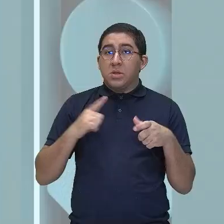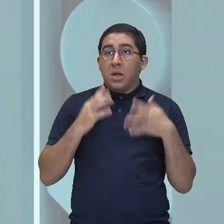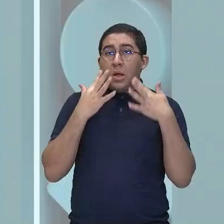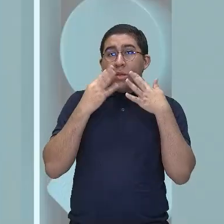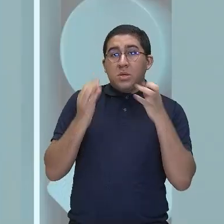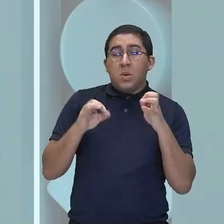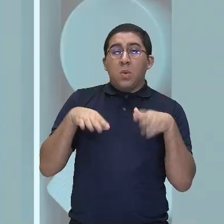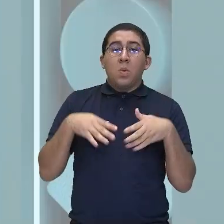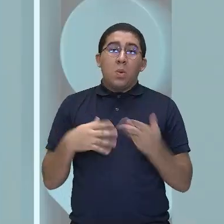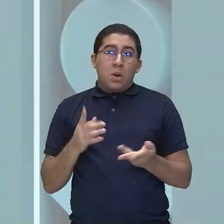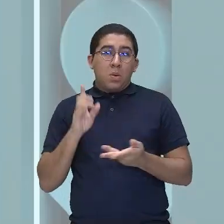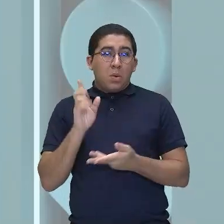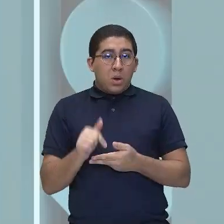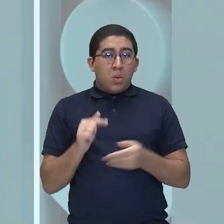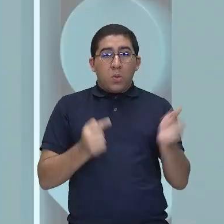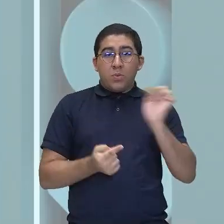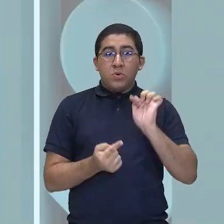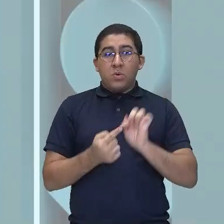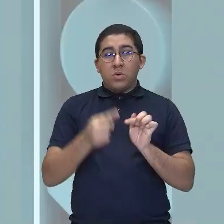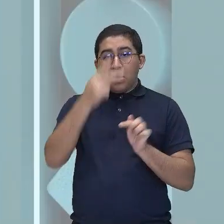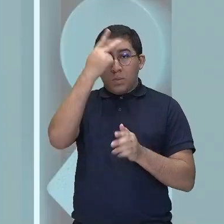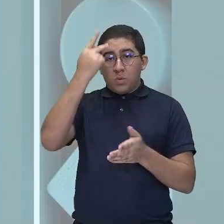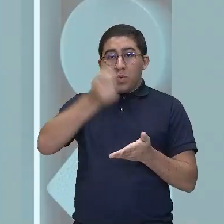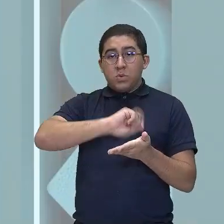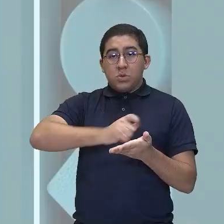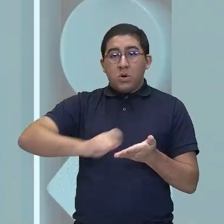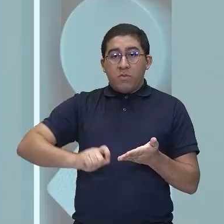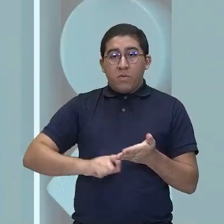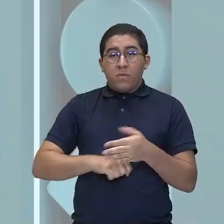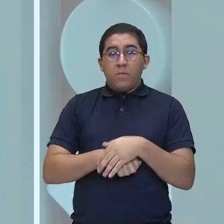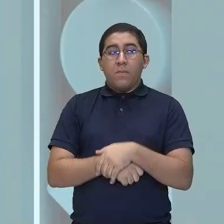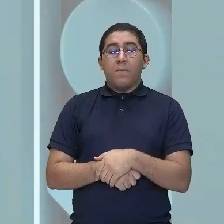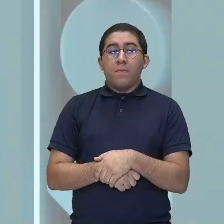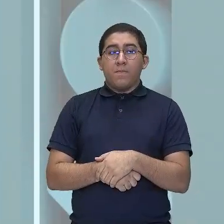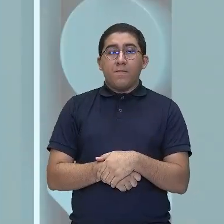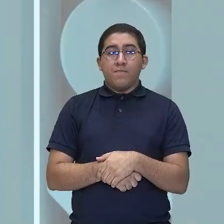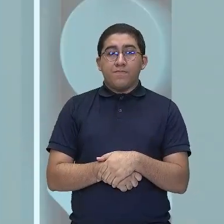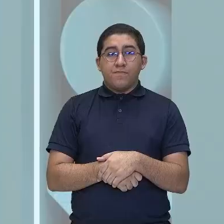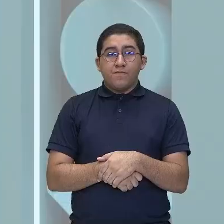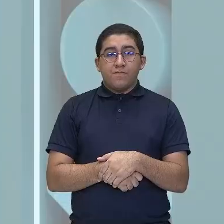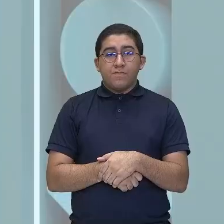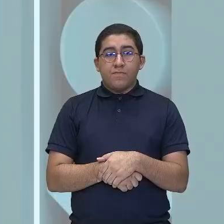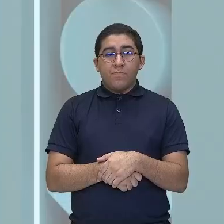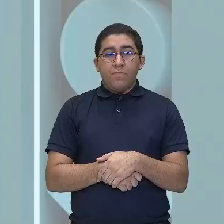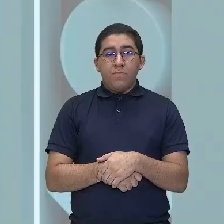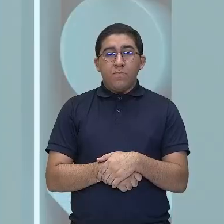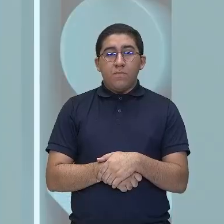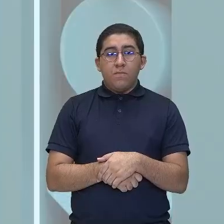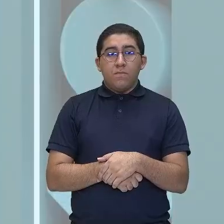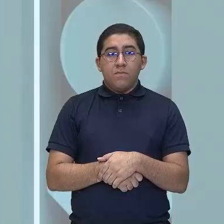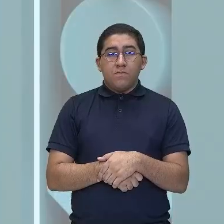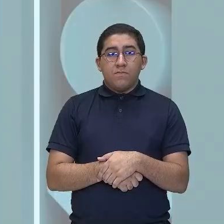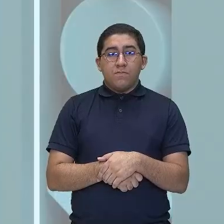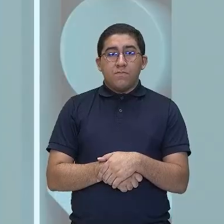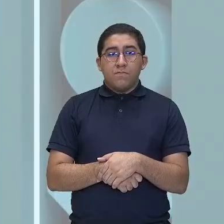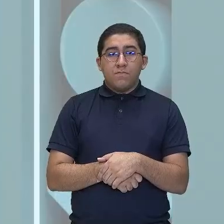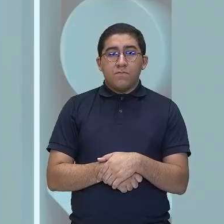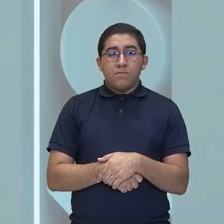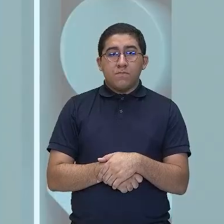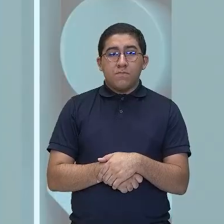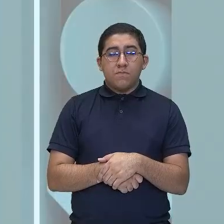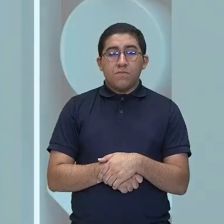quis passar. É claro que, no sentido real das palavras, que a gente pode encontrar